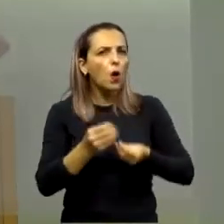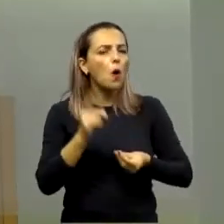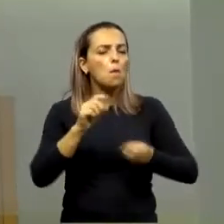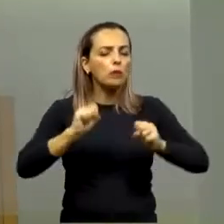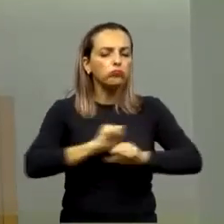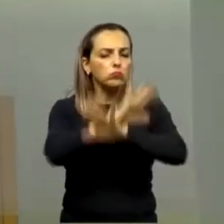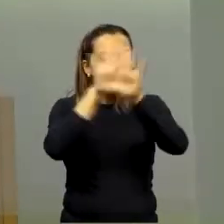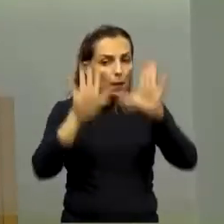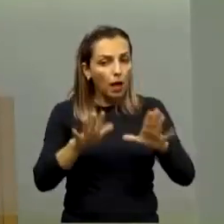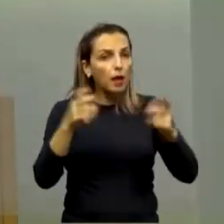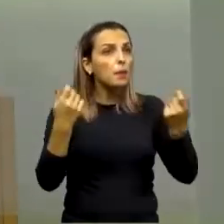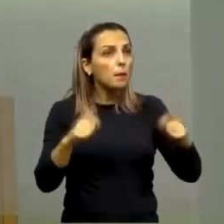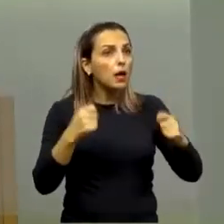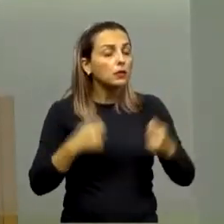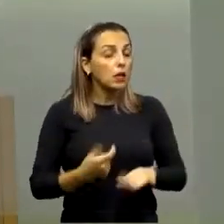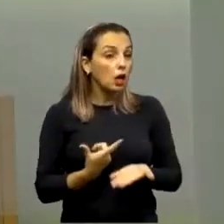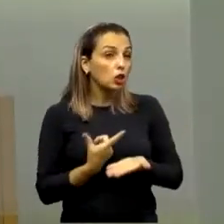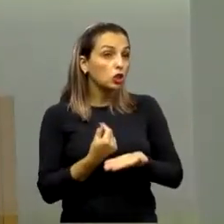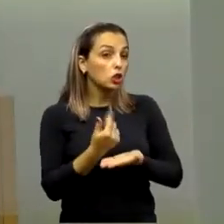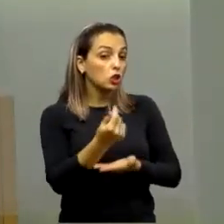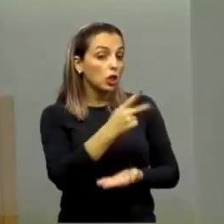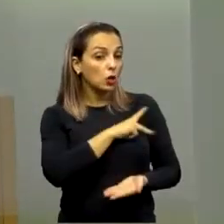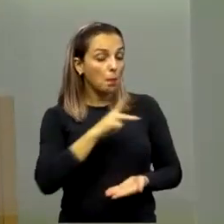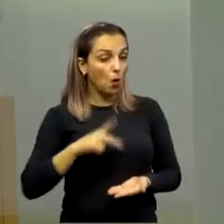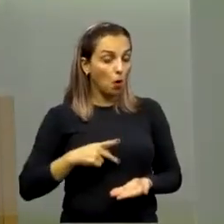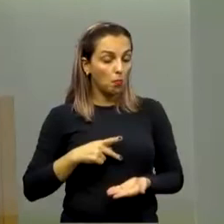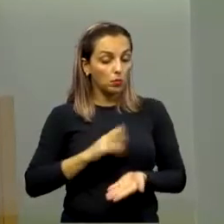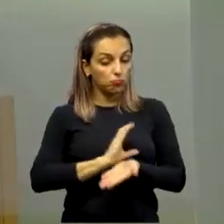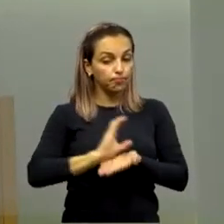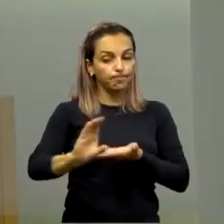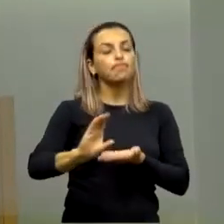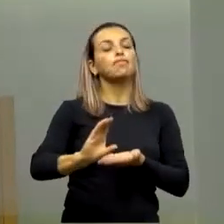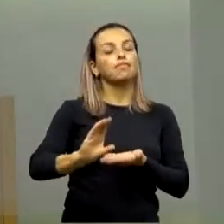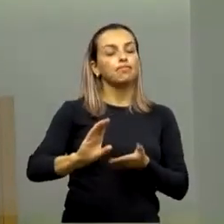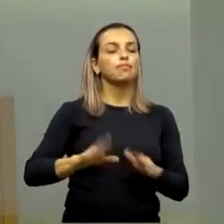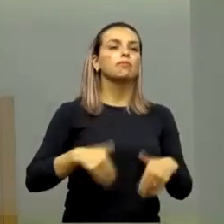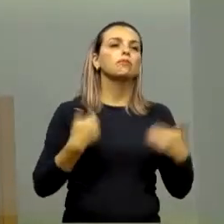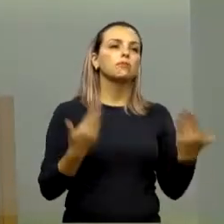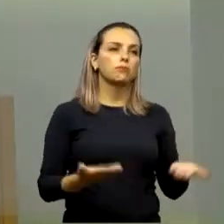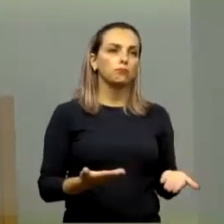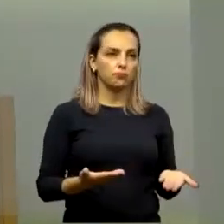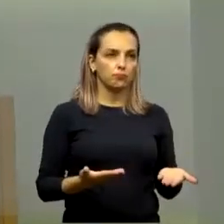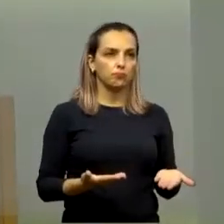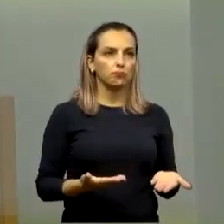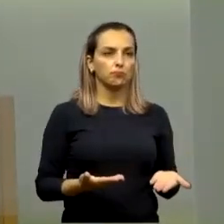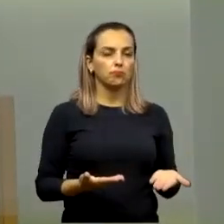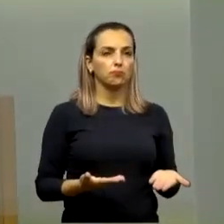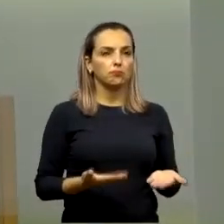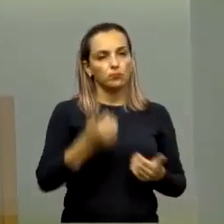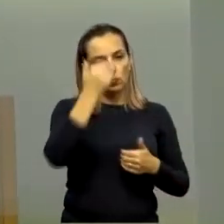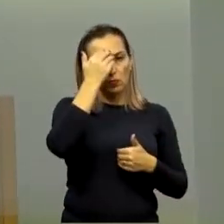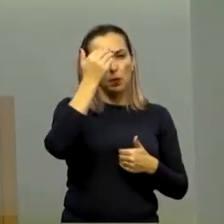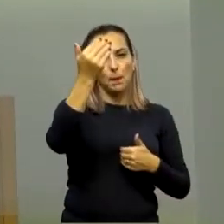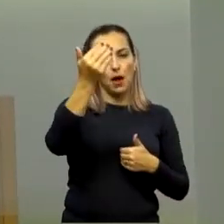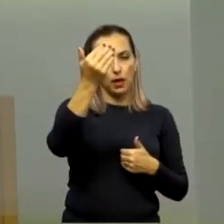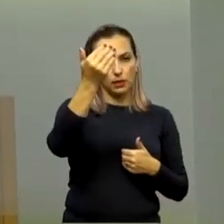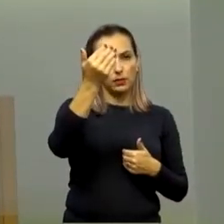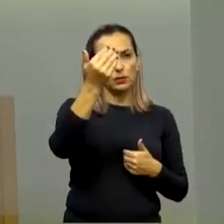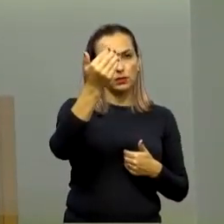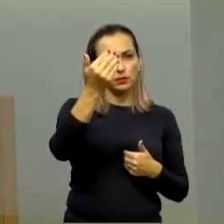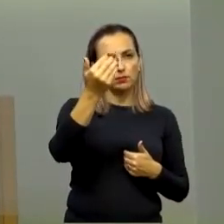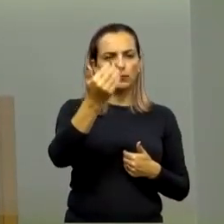acho que tem que ter transparência quedinha recebe dinheiro público percebe dinheiro público então é muito obrigado